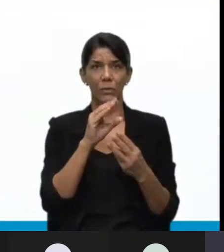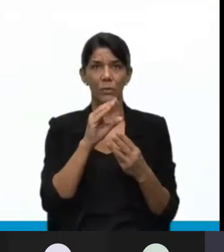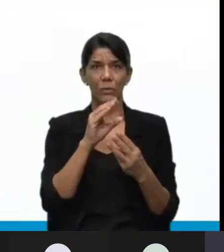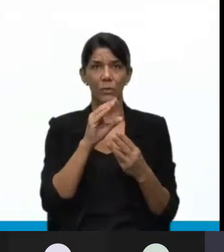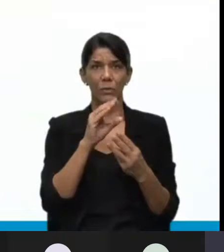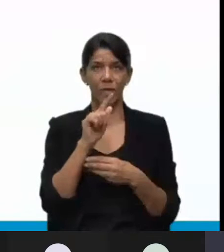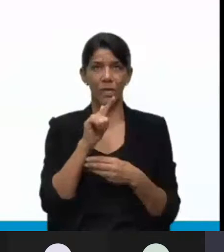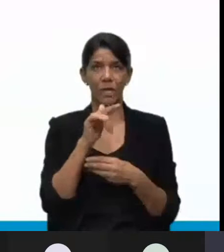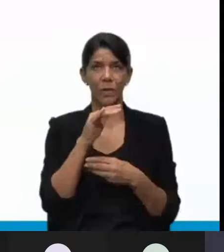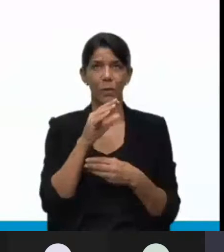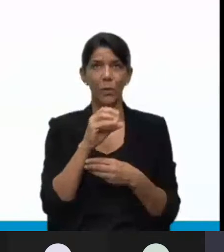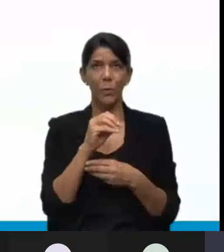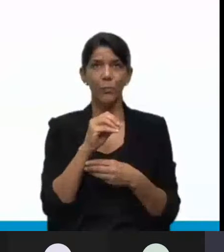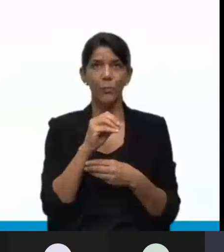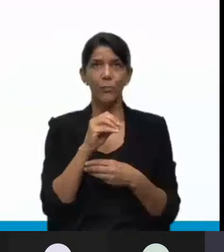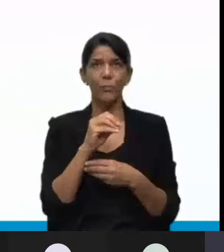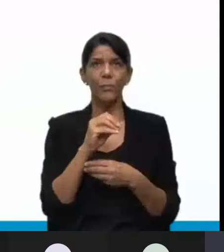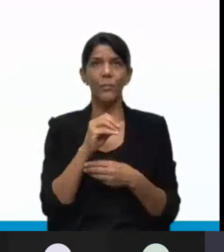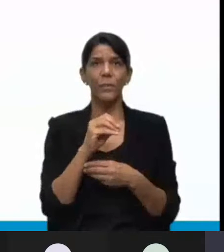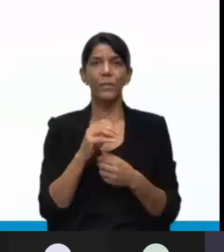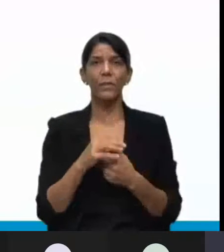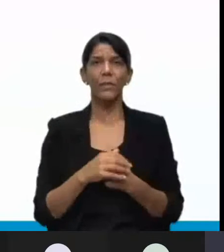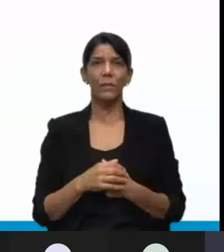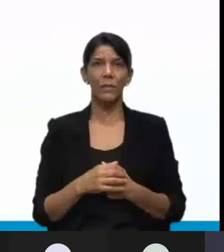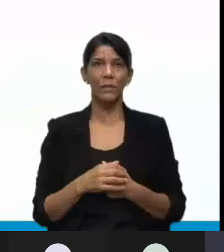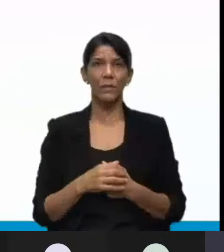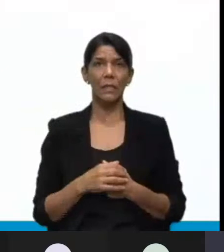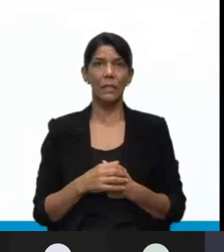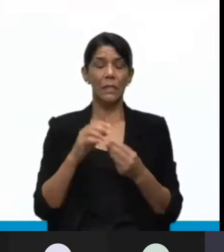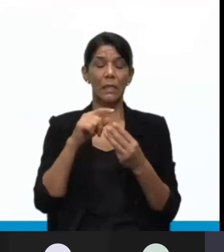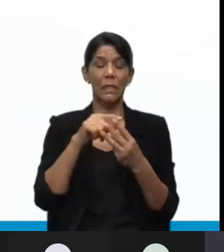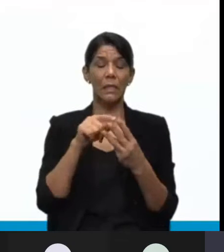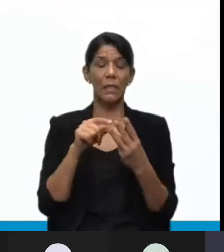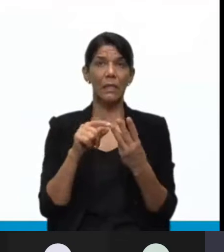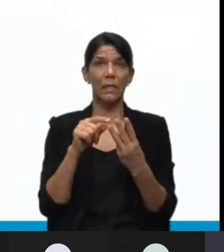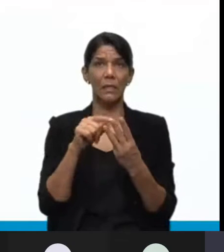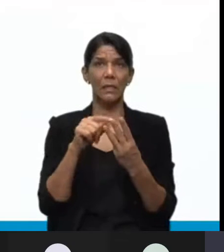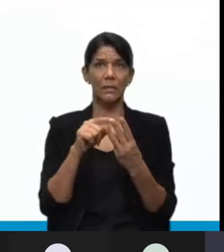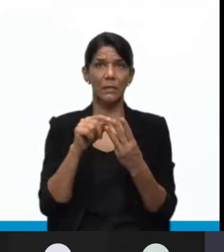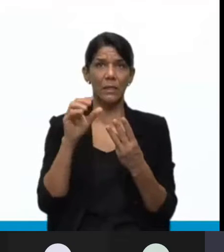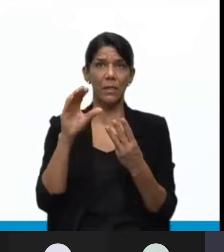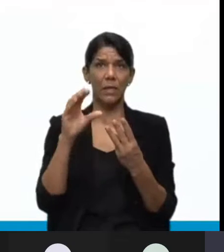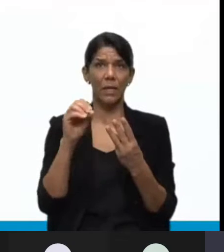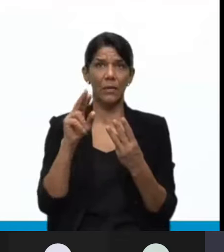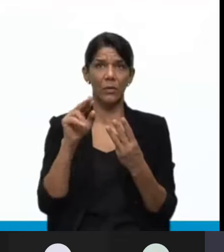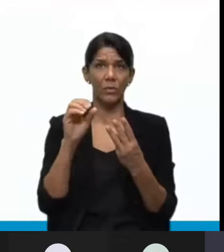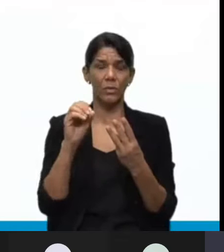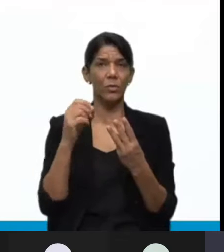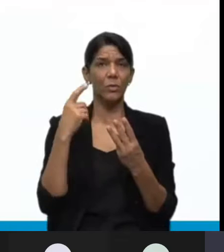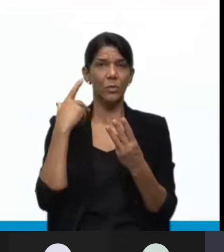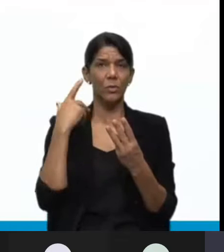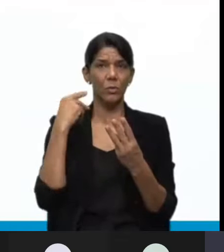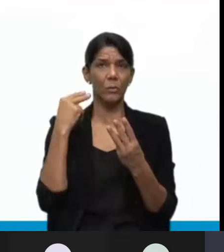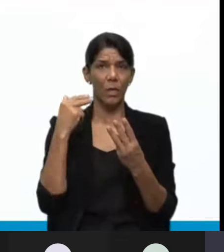braquiocefálico, tá? Braquiocefálico. Esse daqui é a artéria carótida